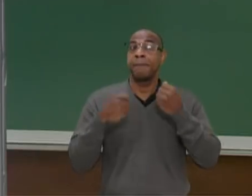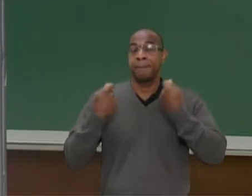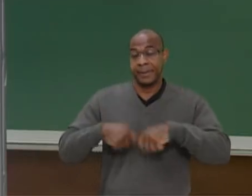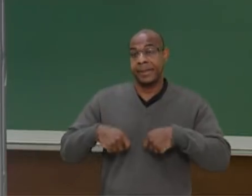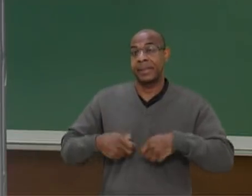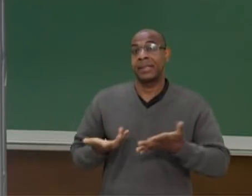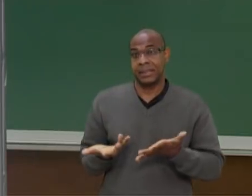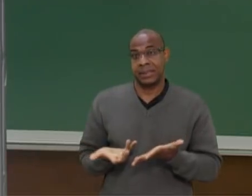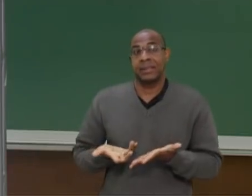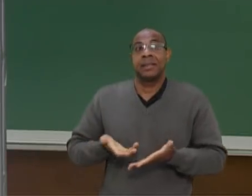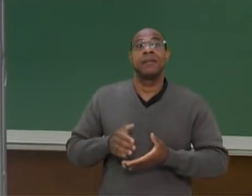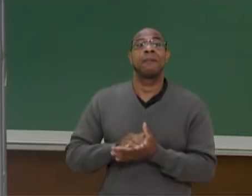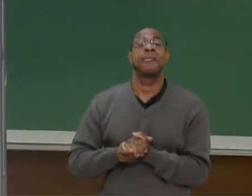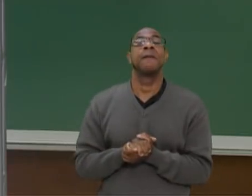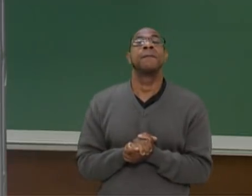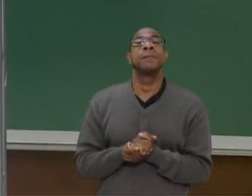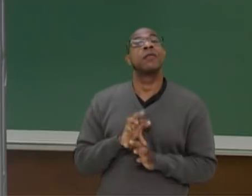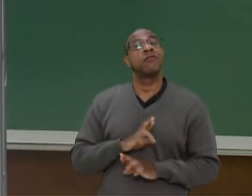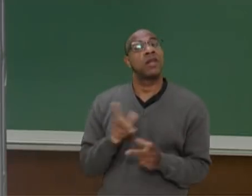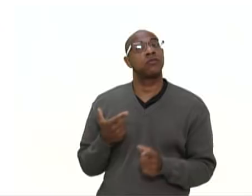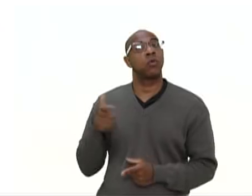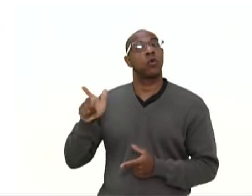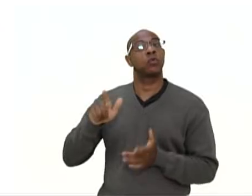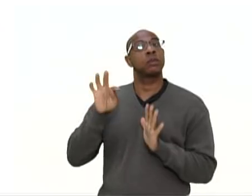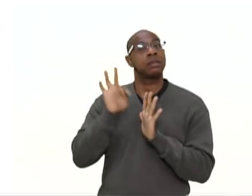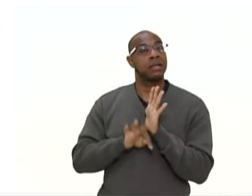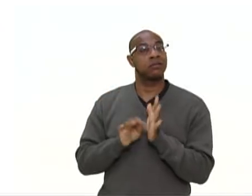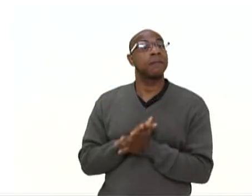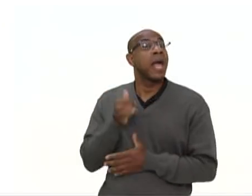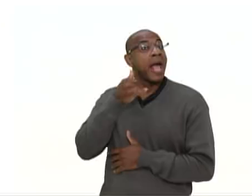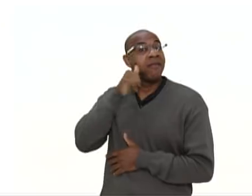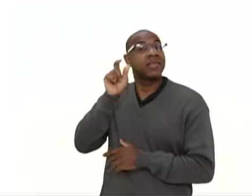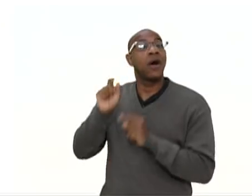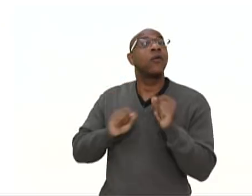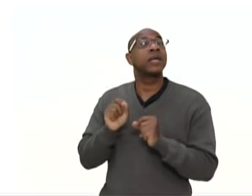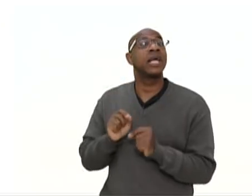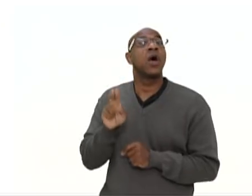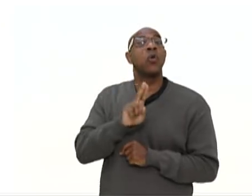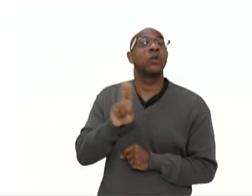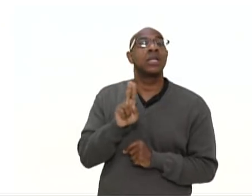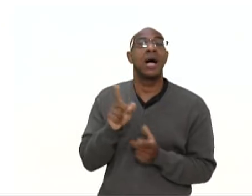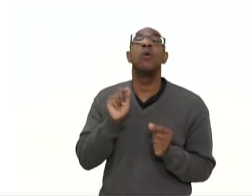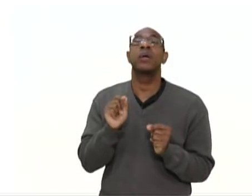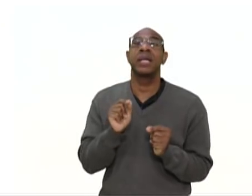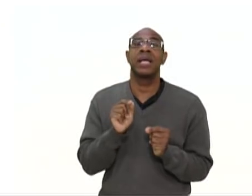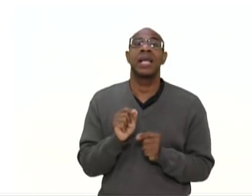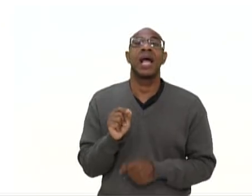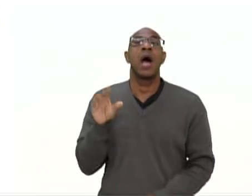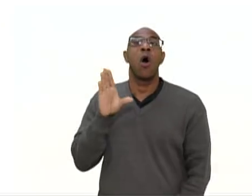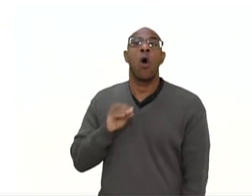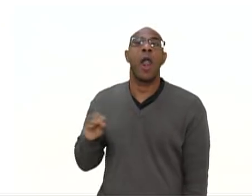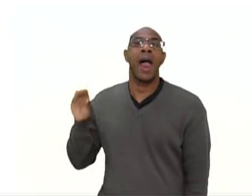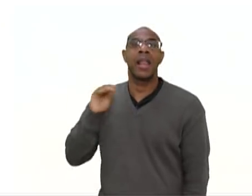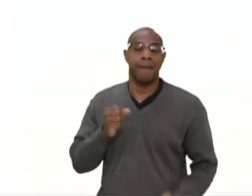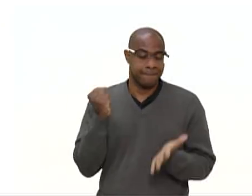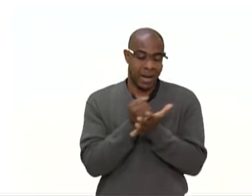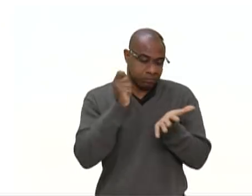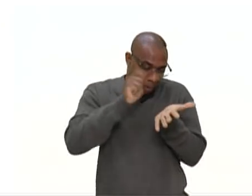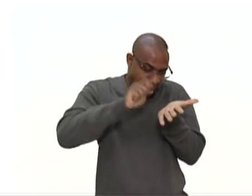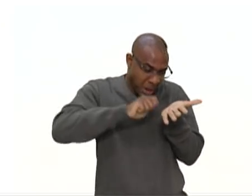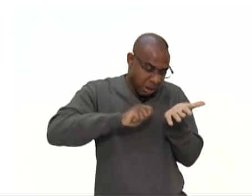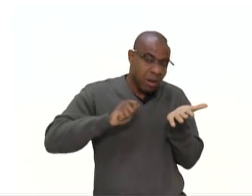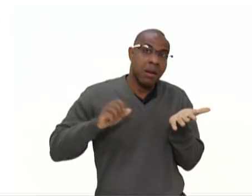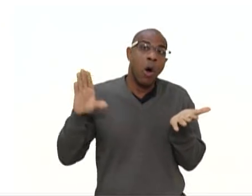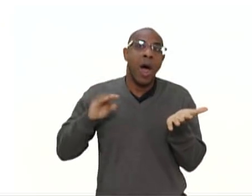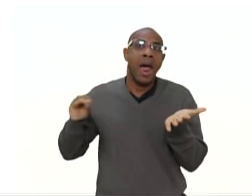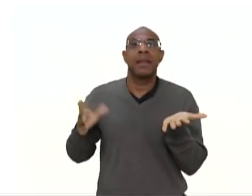bem diferente de outros textos. Evitando o uso das marcas da oralidade. Um detalhe, uma